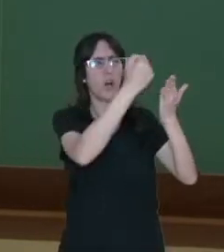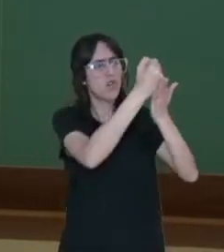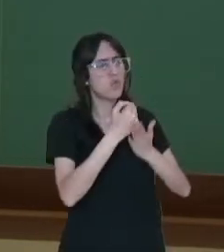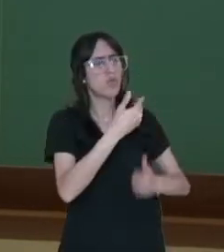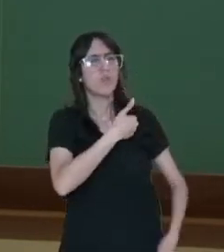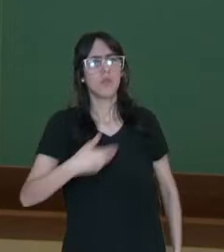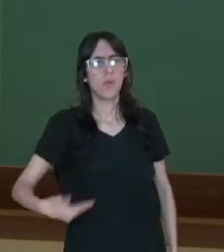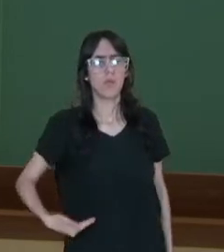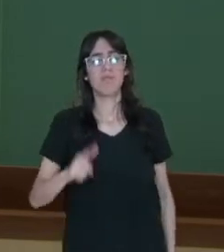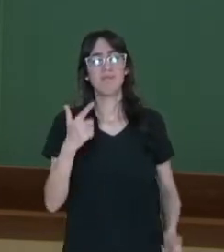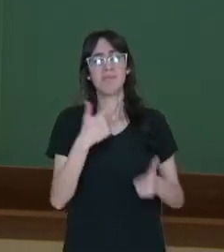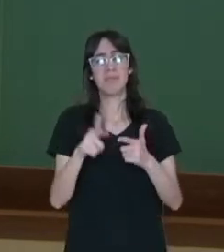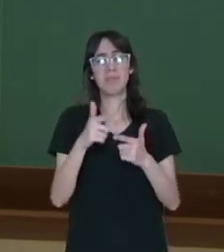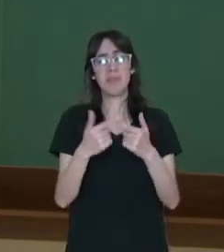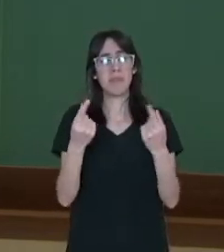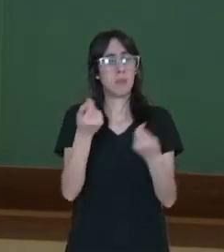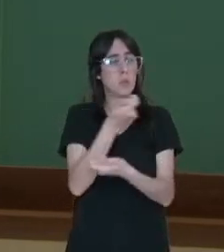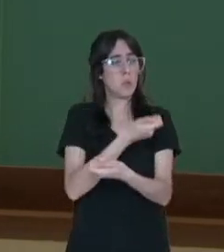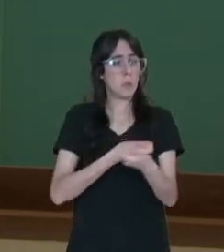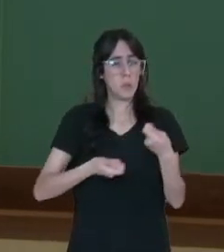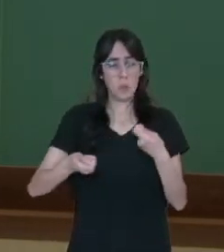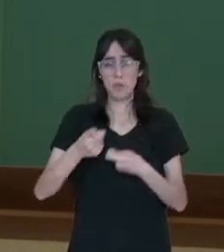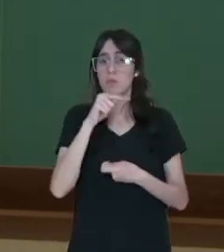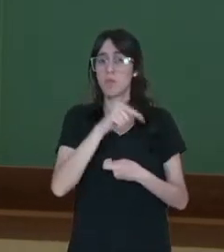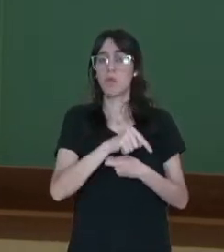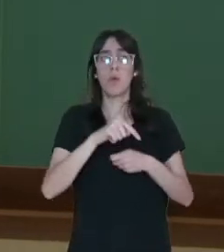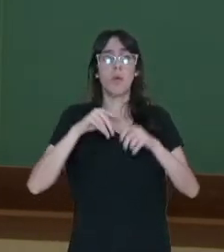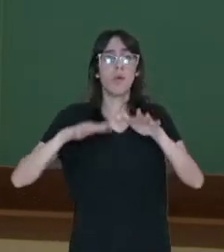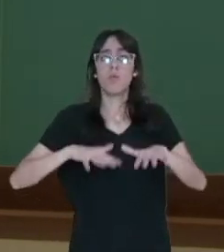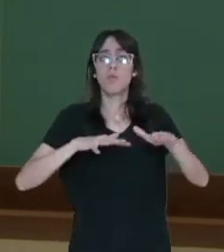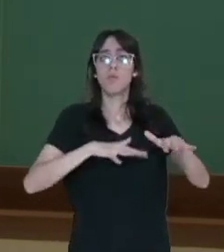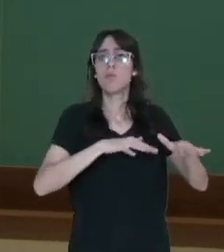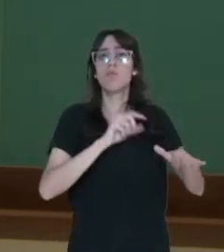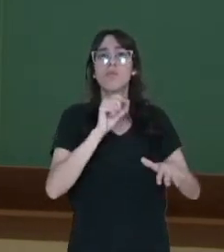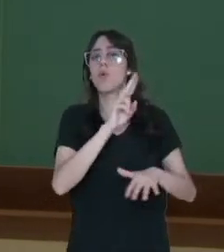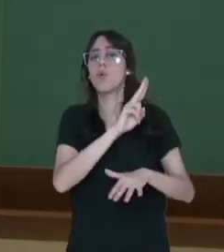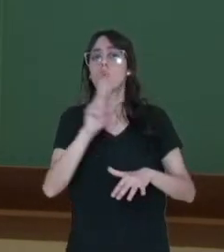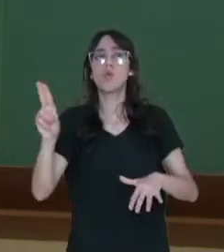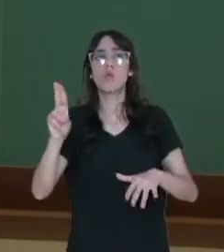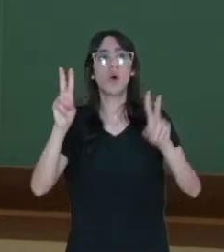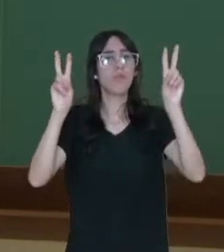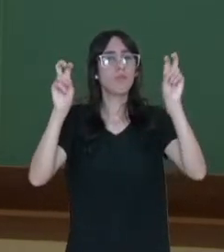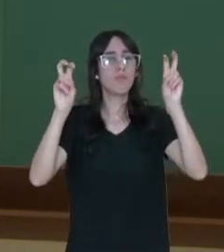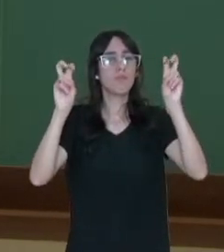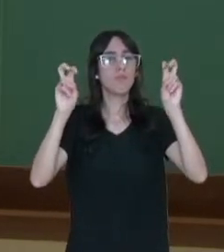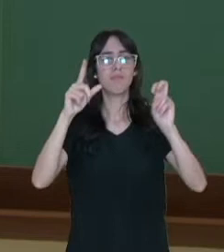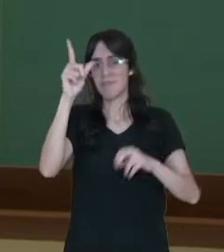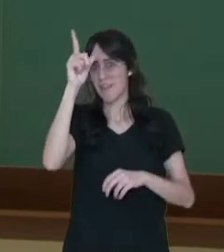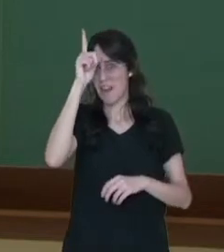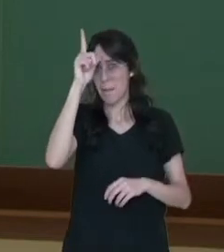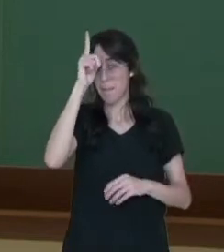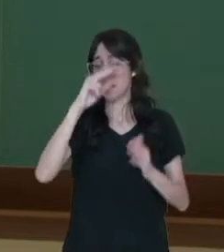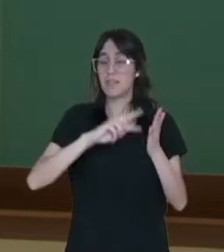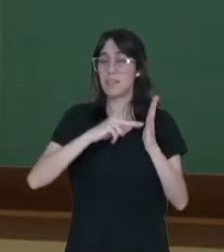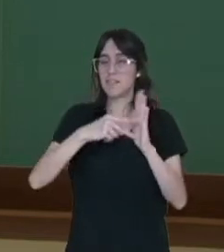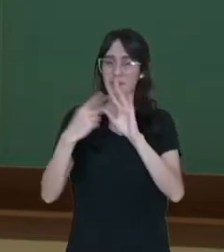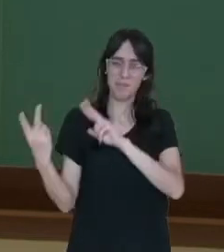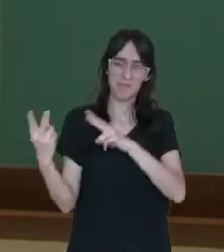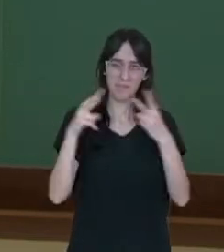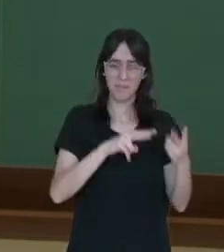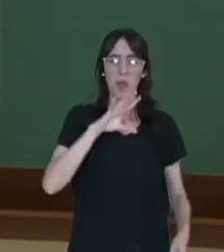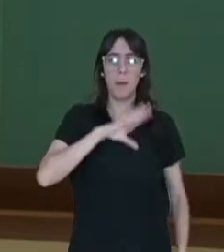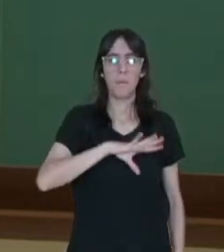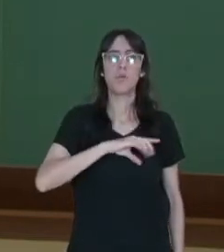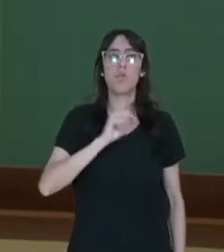crise econômica. O lema desse movimento era Wir sind das Volk, ou, traduzindo para o